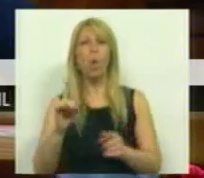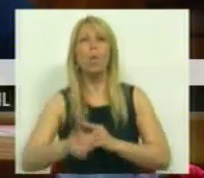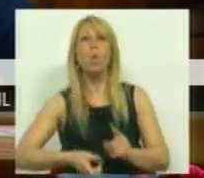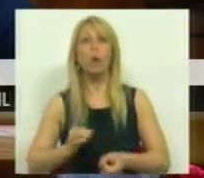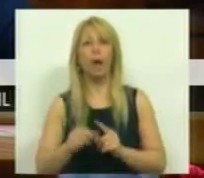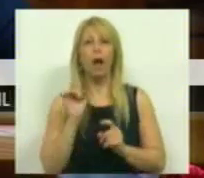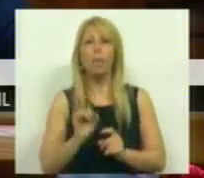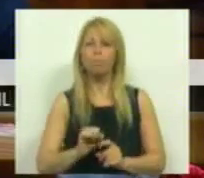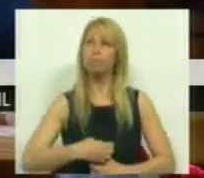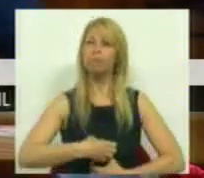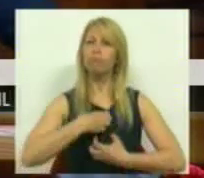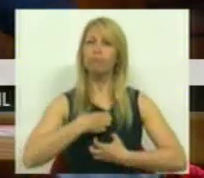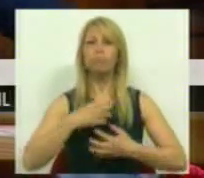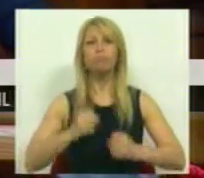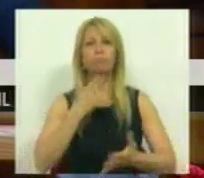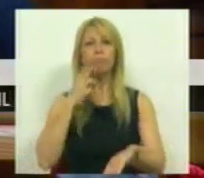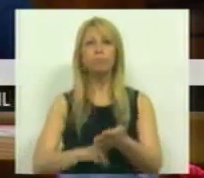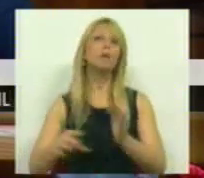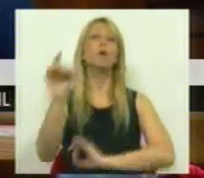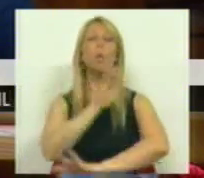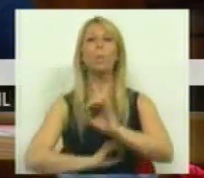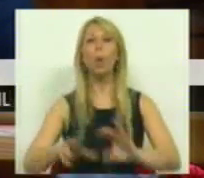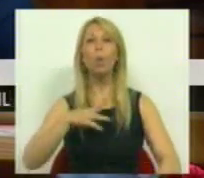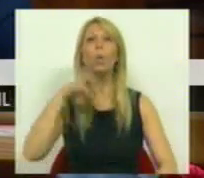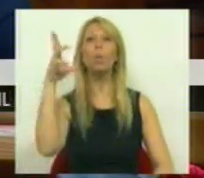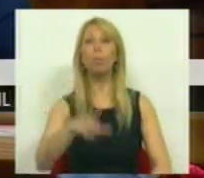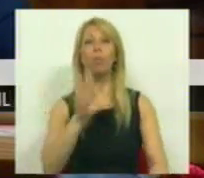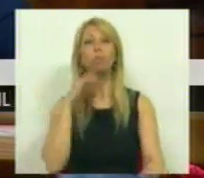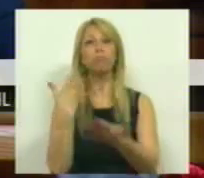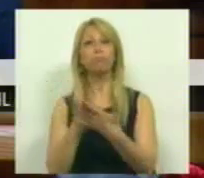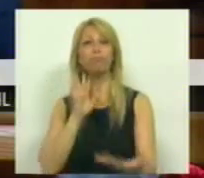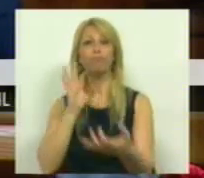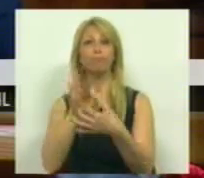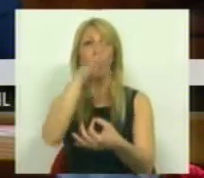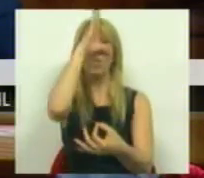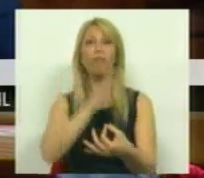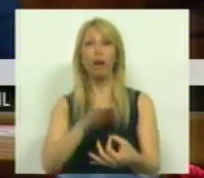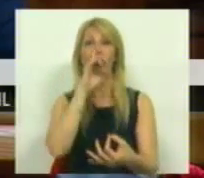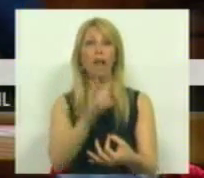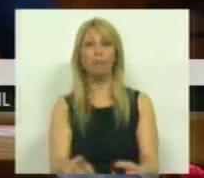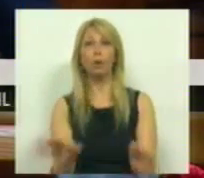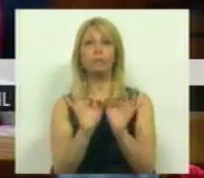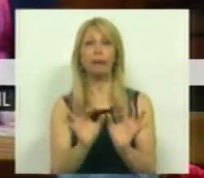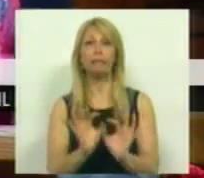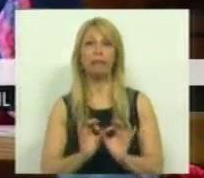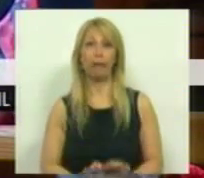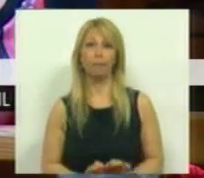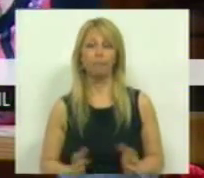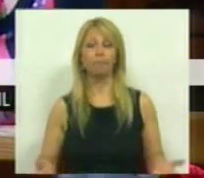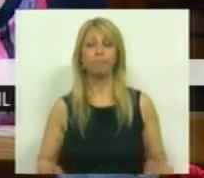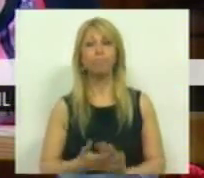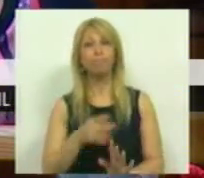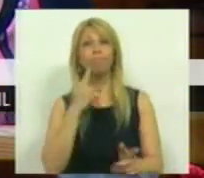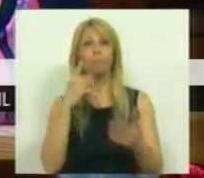espírito europeu. Portugal torna-se um colonato do governo alemão. Testemunham o